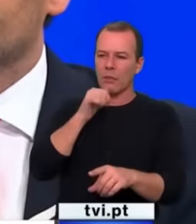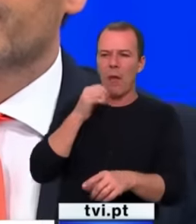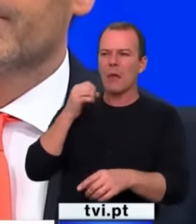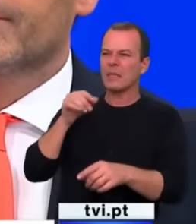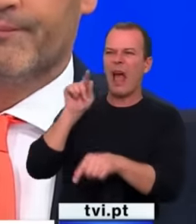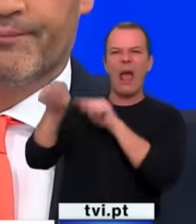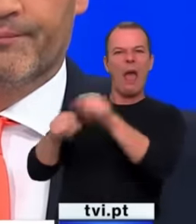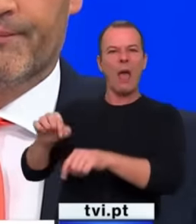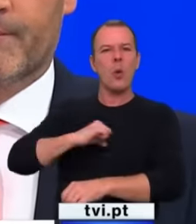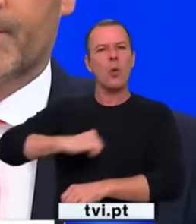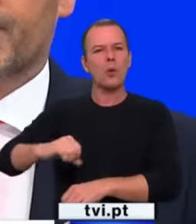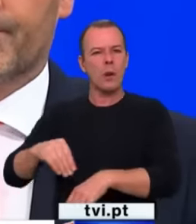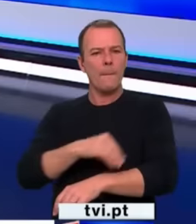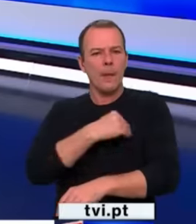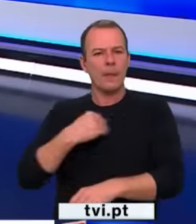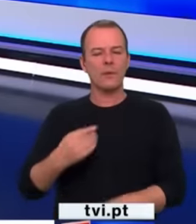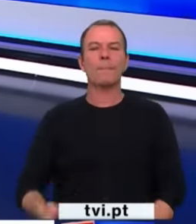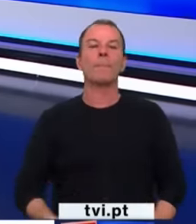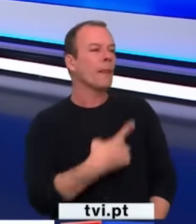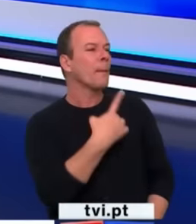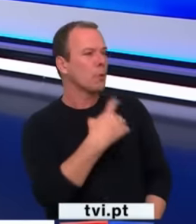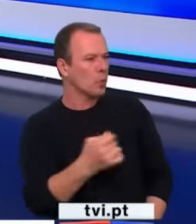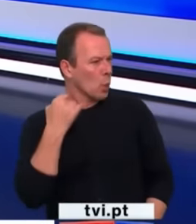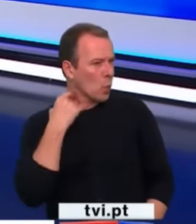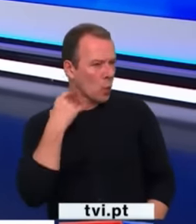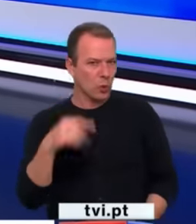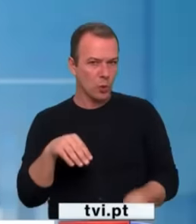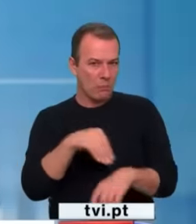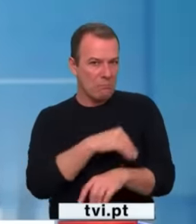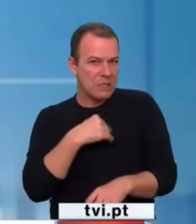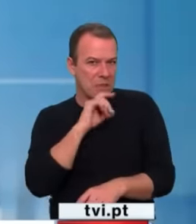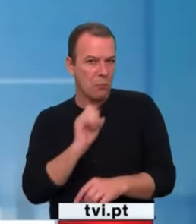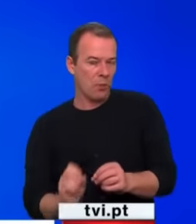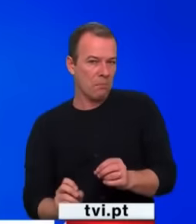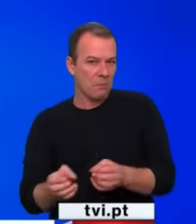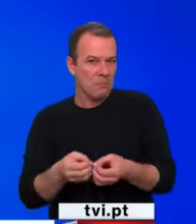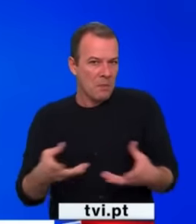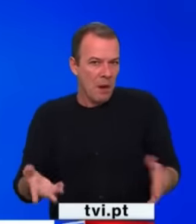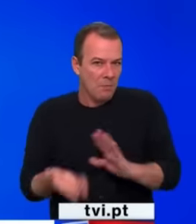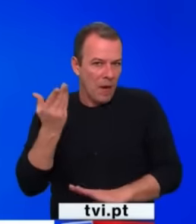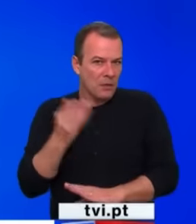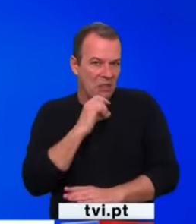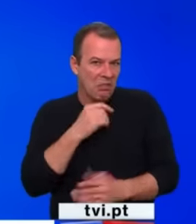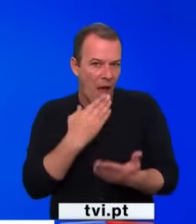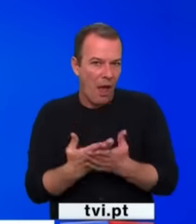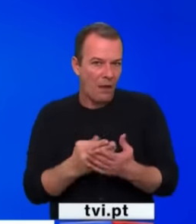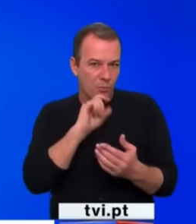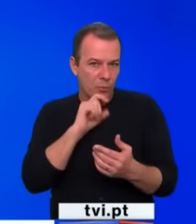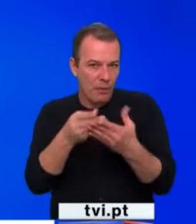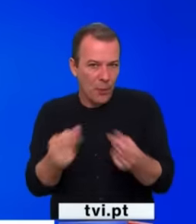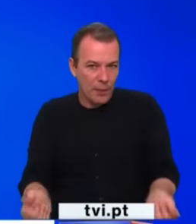Aumentar o número de cursos de medicina, Pedro Nuno Santos, poderia ser uma hipótese? Sim, mas não só, como é óbvio, nós já, aliás,